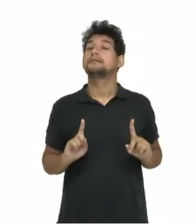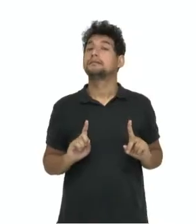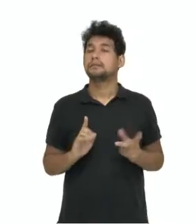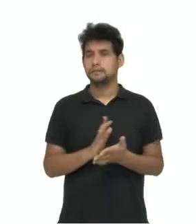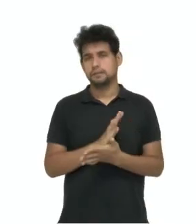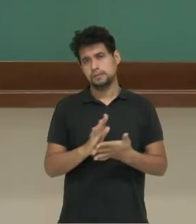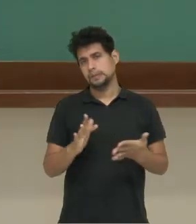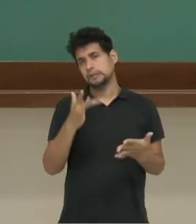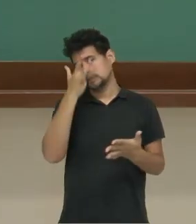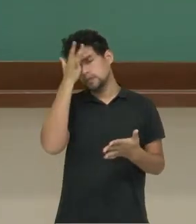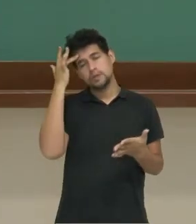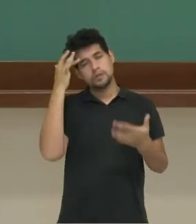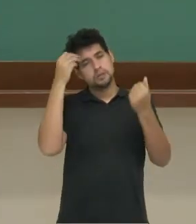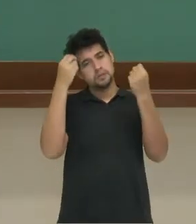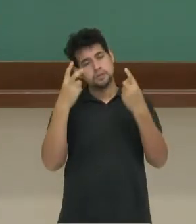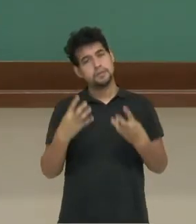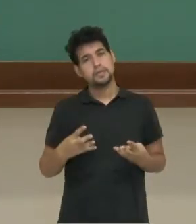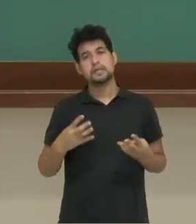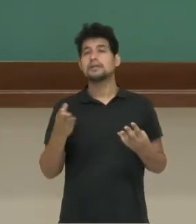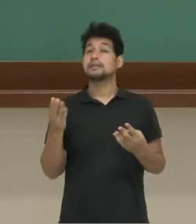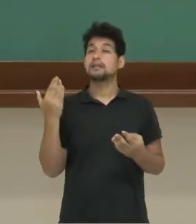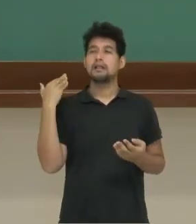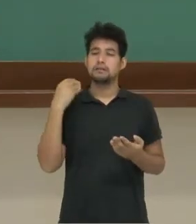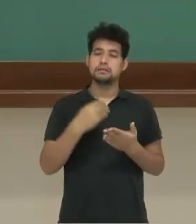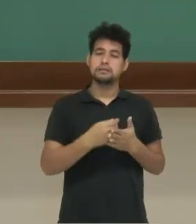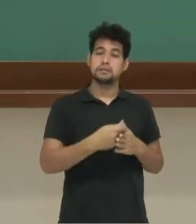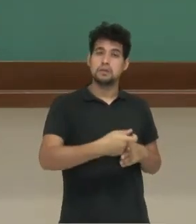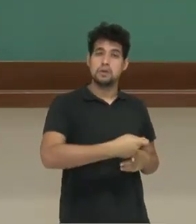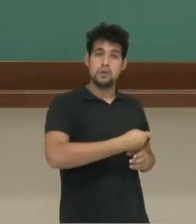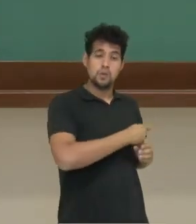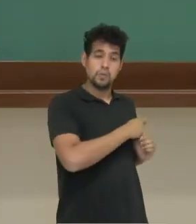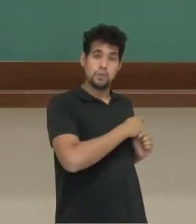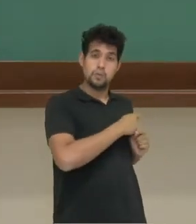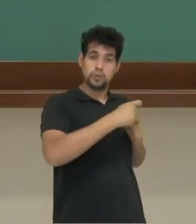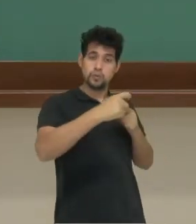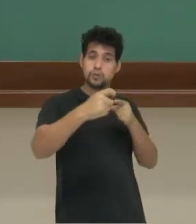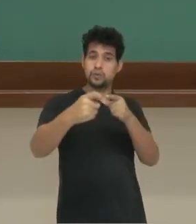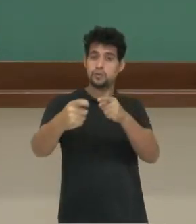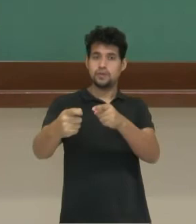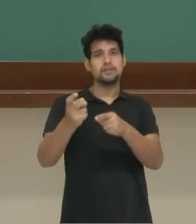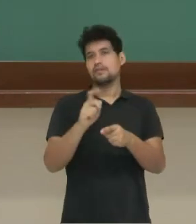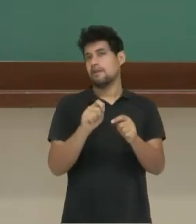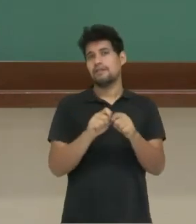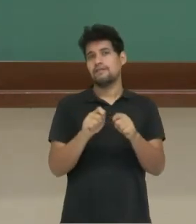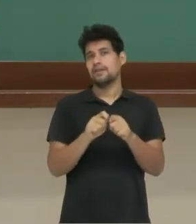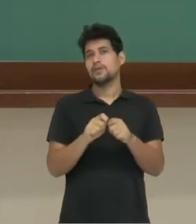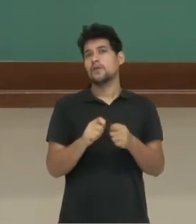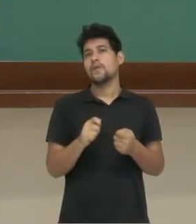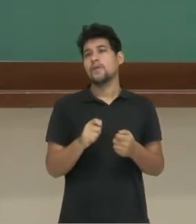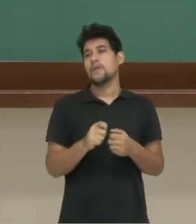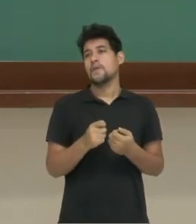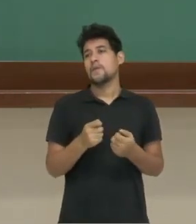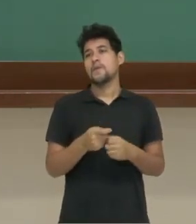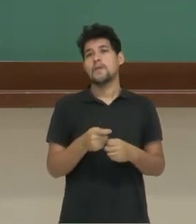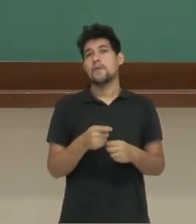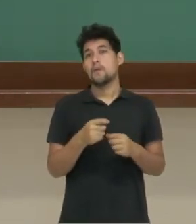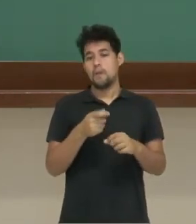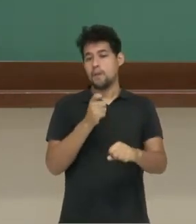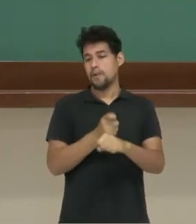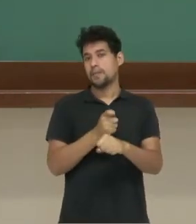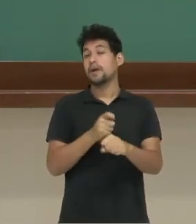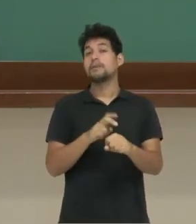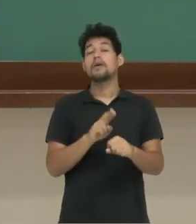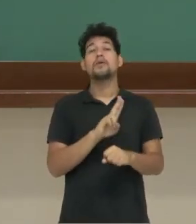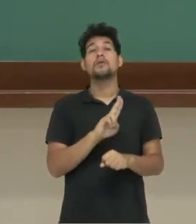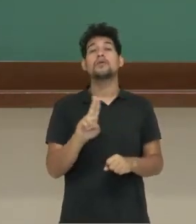que esse arremesso feito na Irlanda era feito não com martelos, mas com uma ferramenta que hoje a gente pode